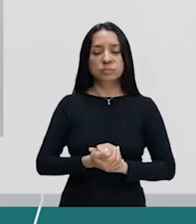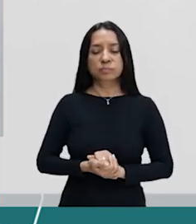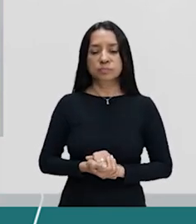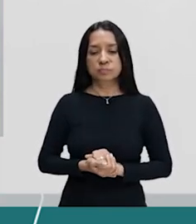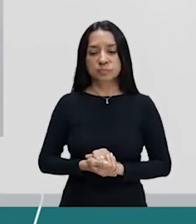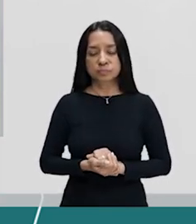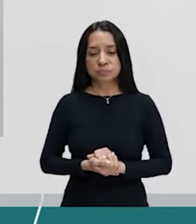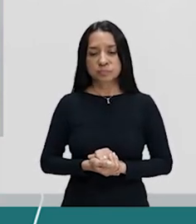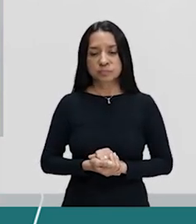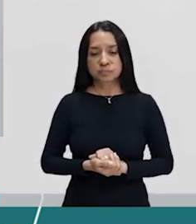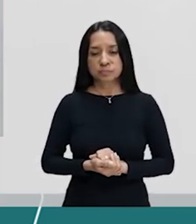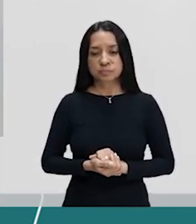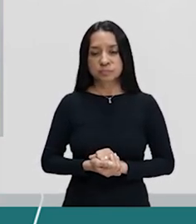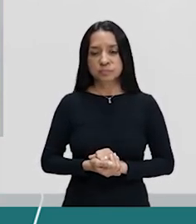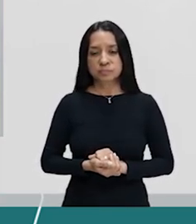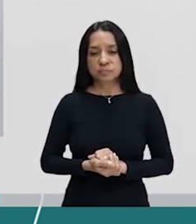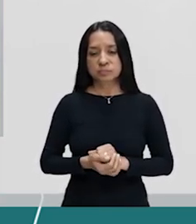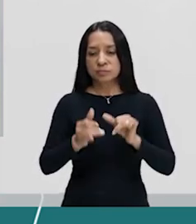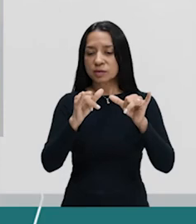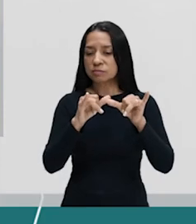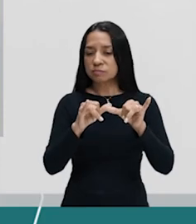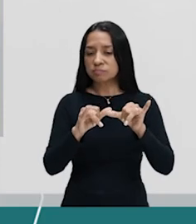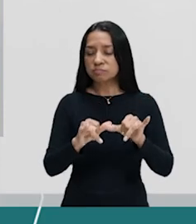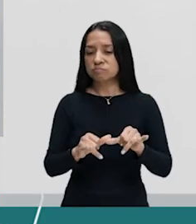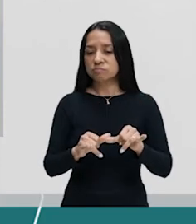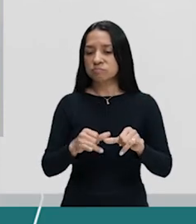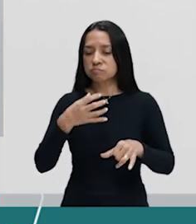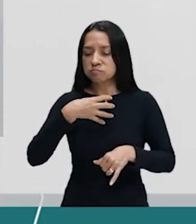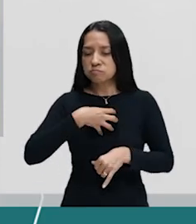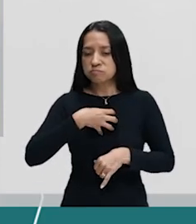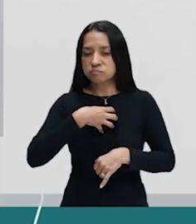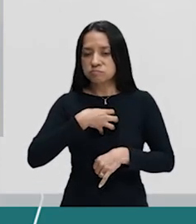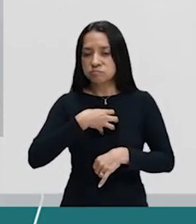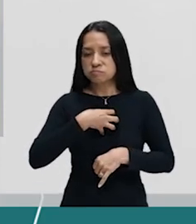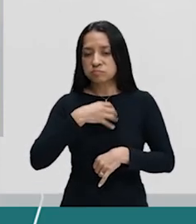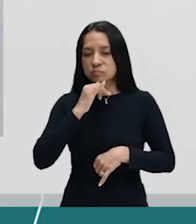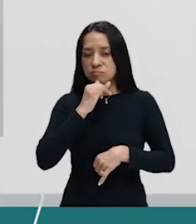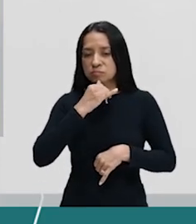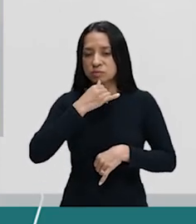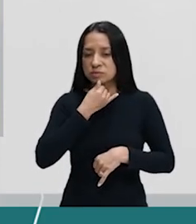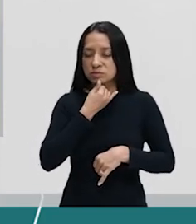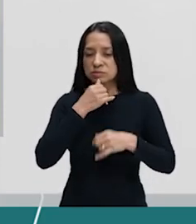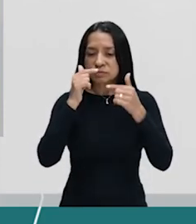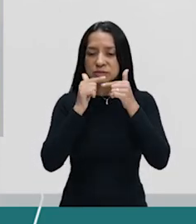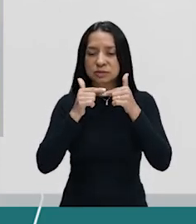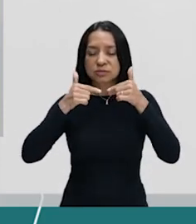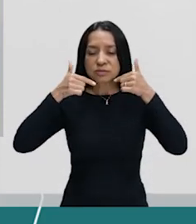em espanhol, estar triste, estar contento, estar